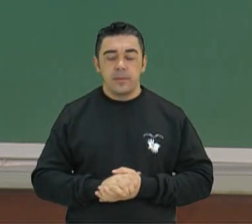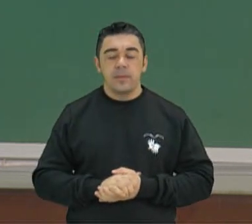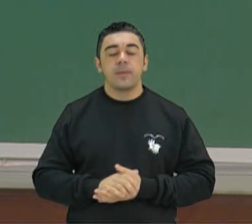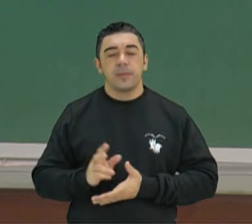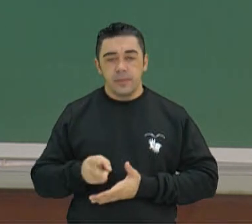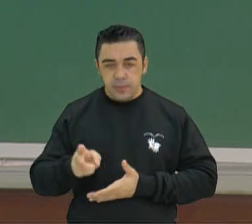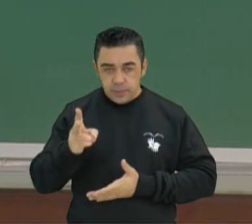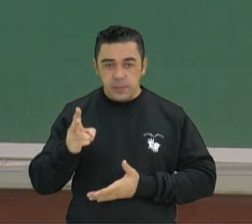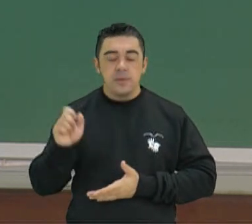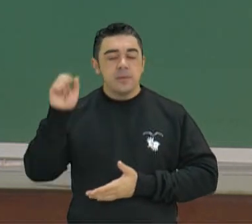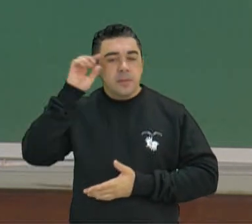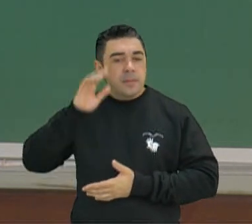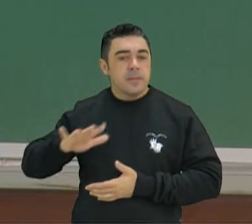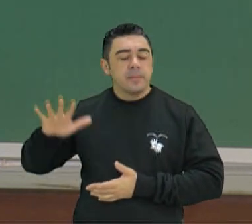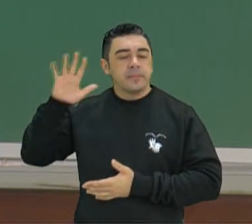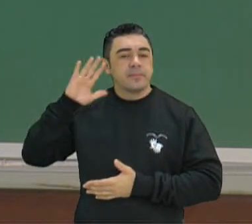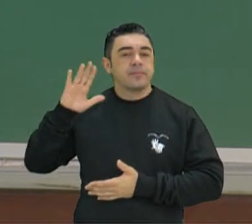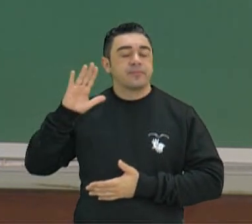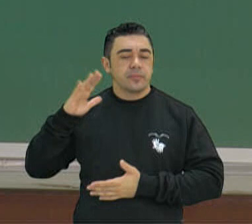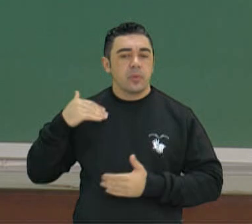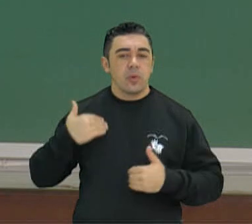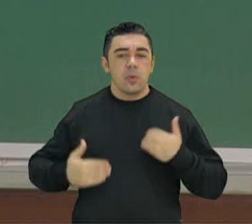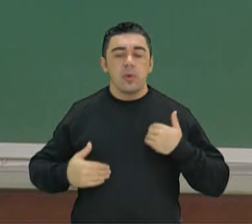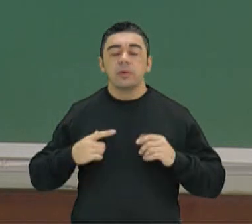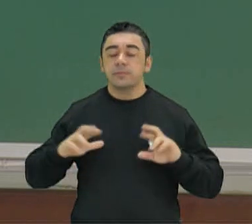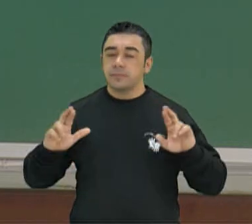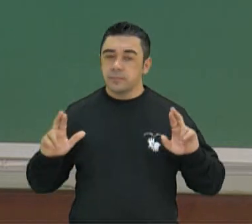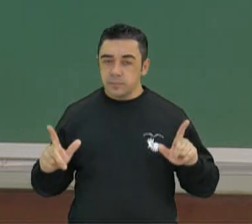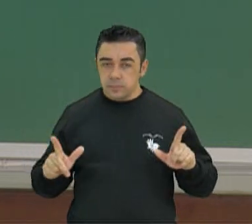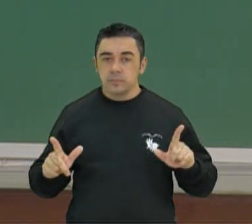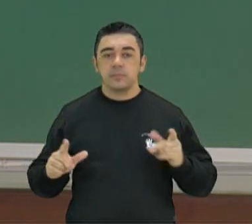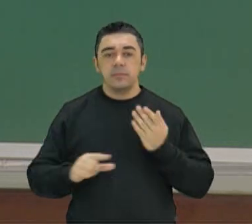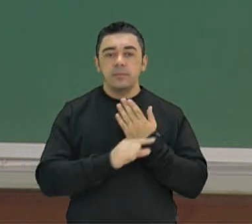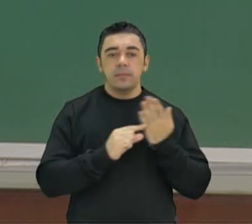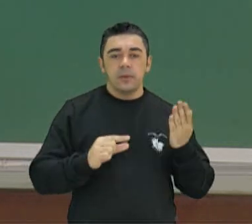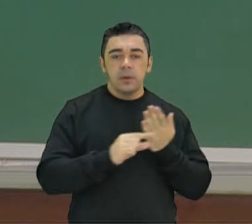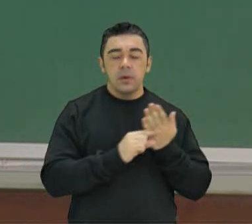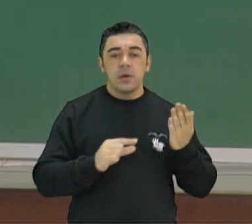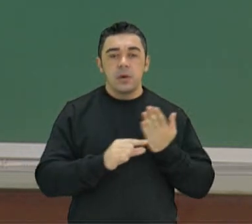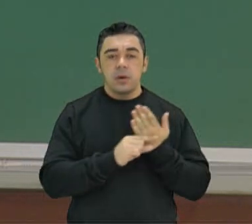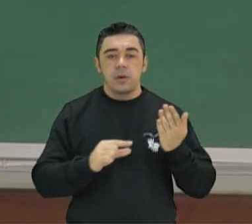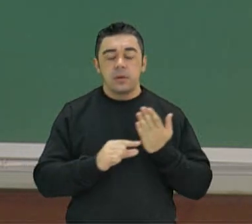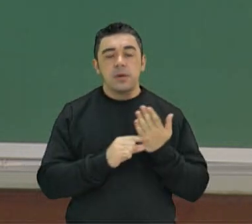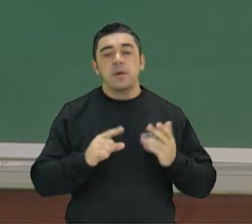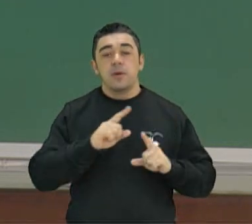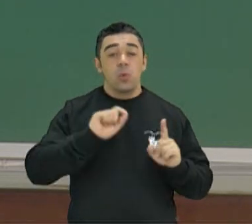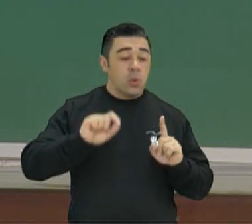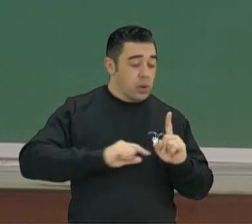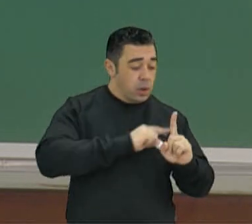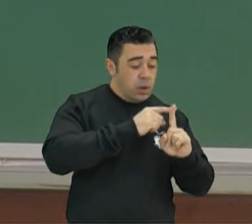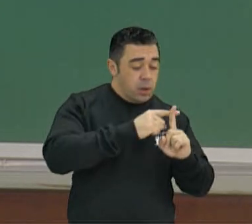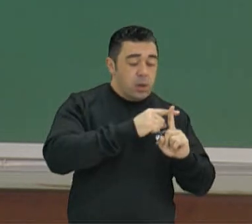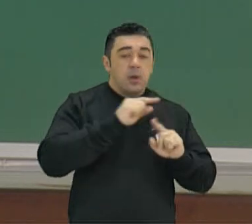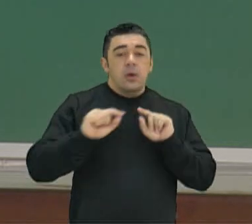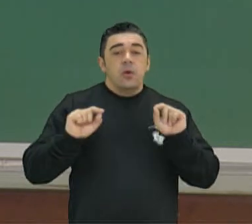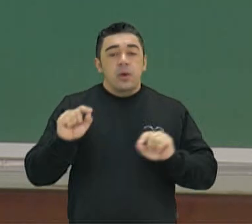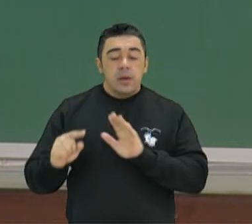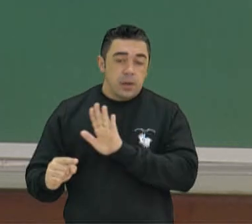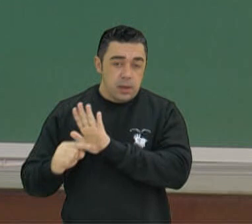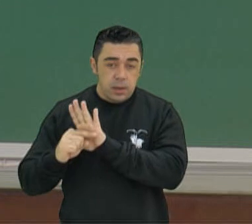Ainda sobre imagem corporal, alguns autores vão fazer uma diferenciação entre imagem corporal positiva e imagem corporal